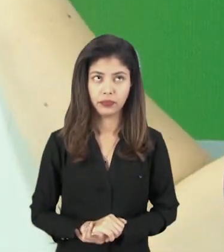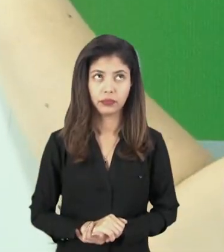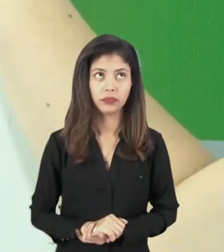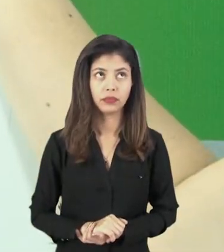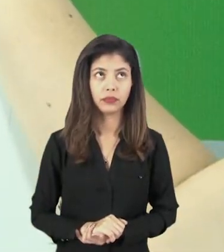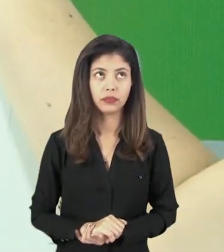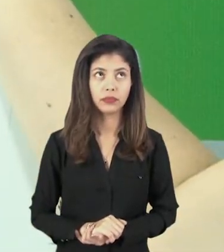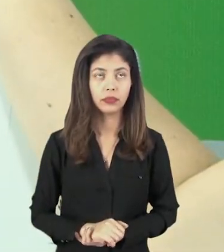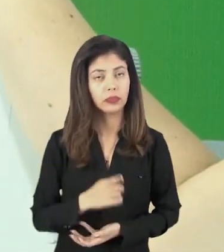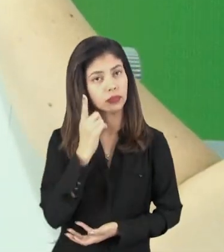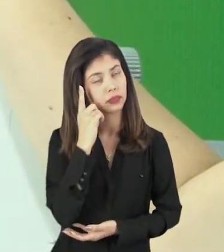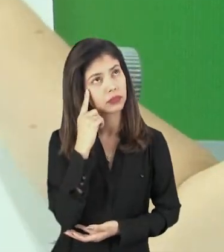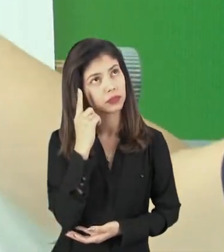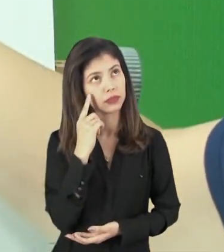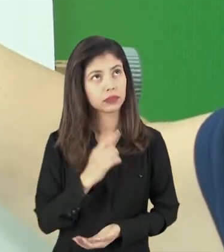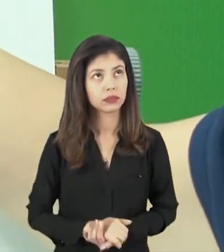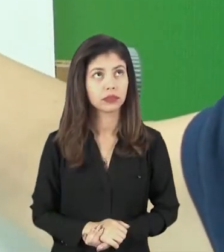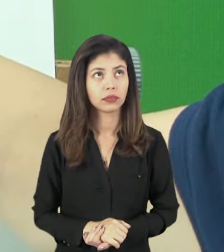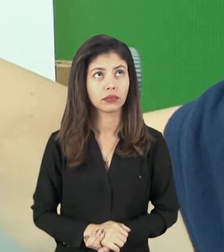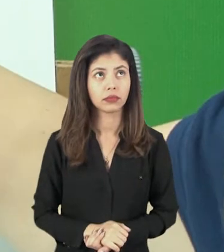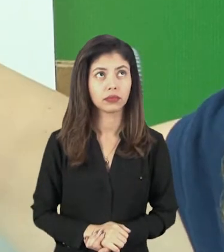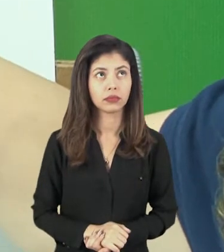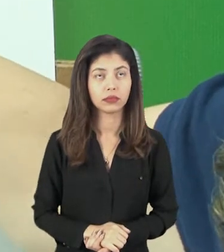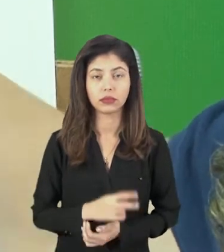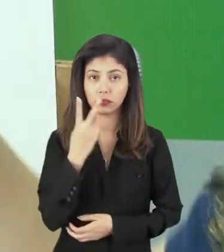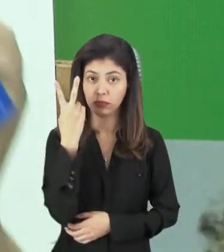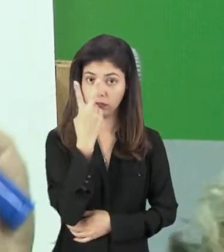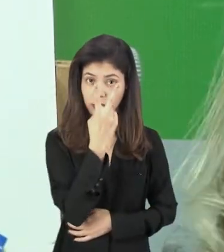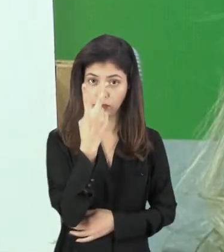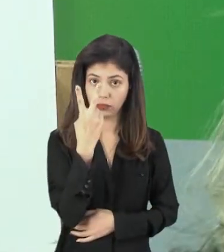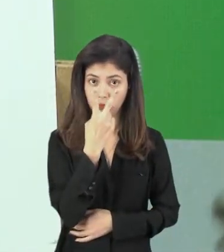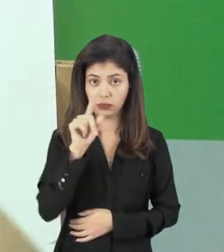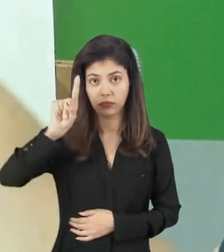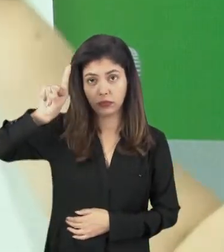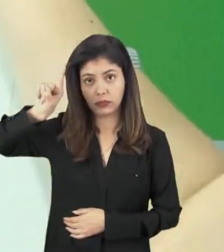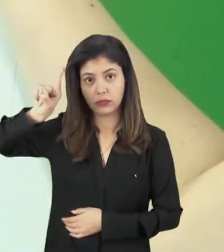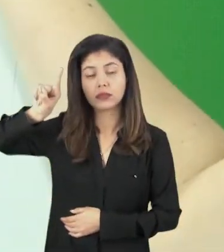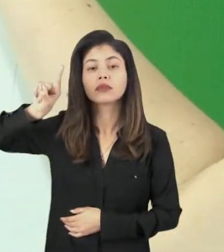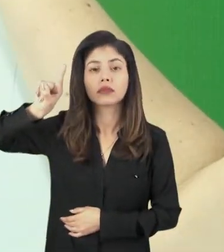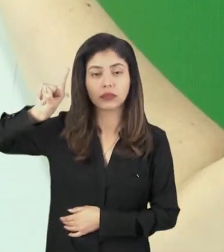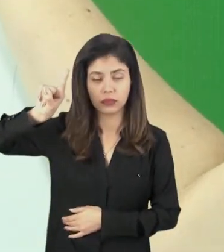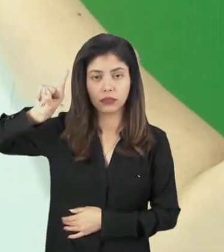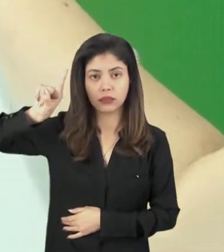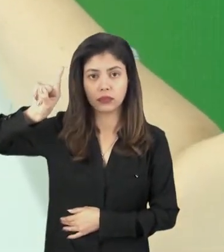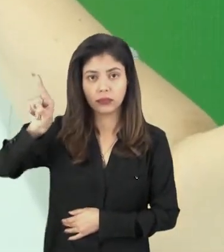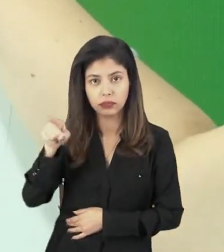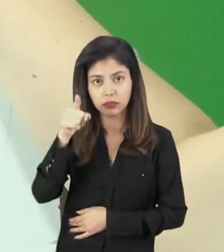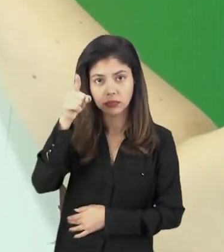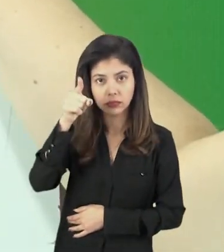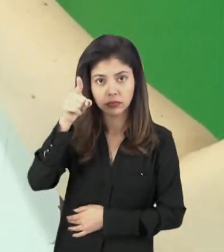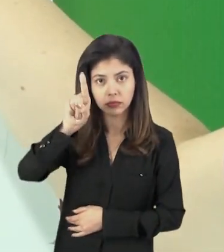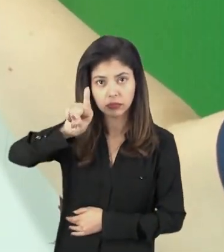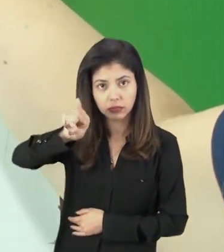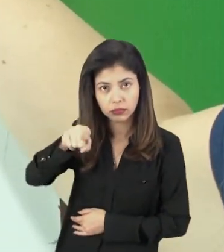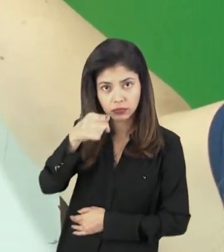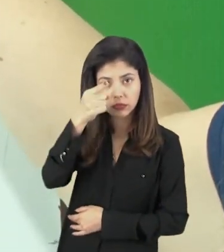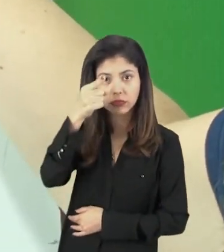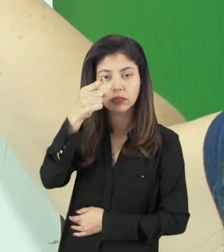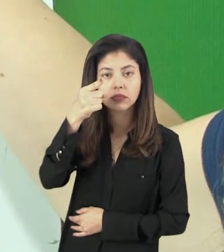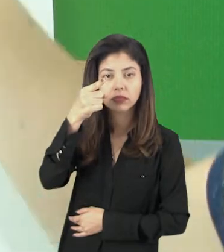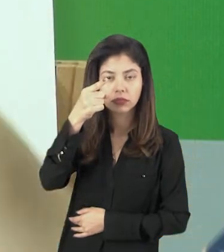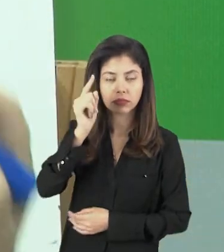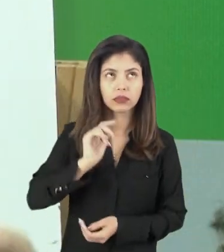frente imaginando que aqui tem uma, eu vou correr duas casas certinho então vou correr uma